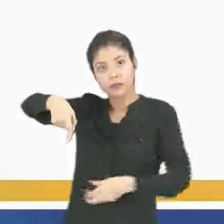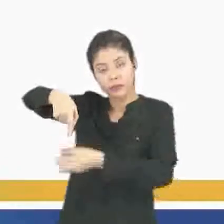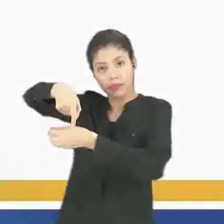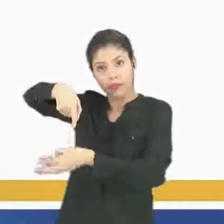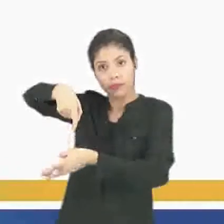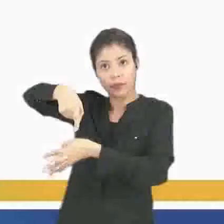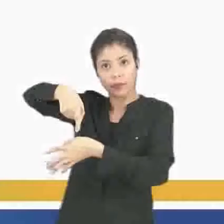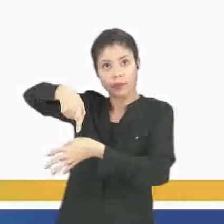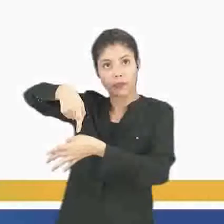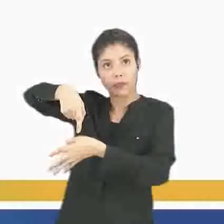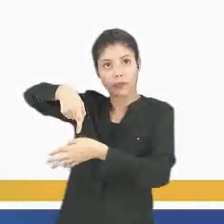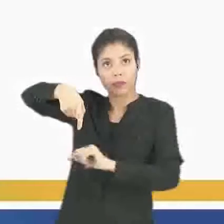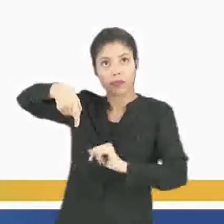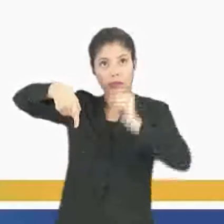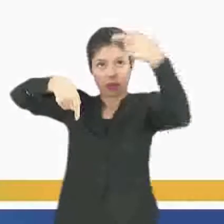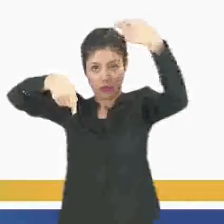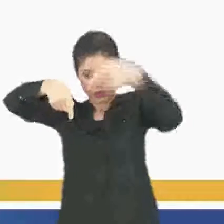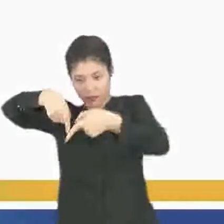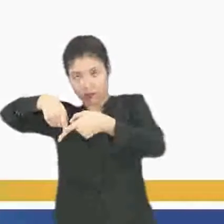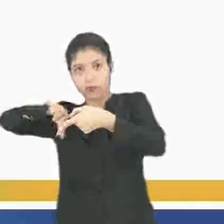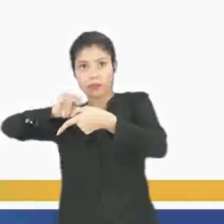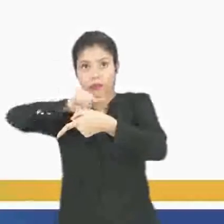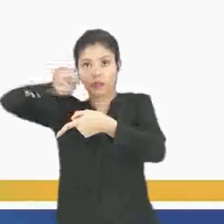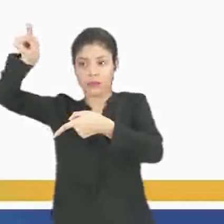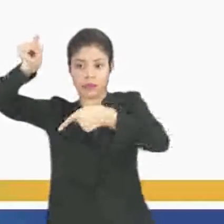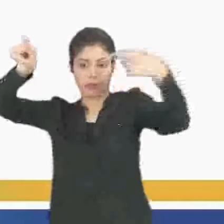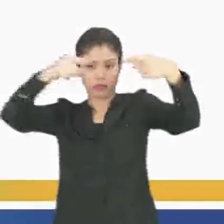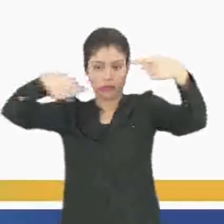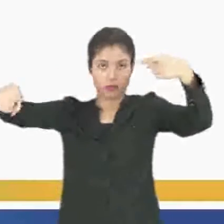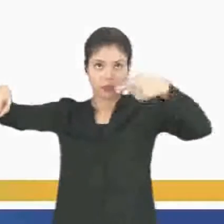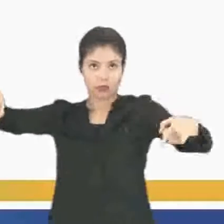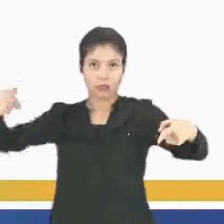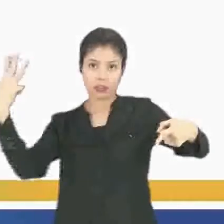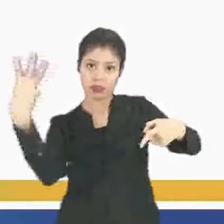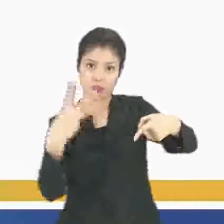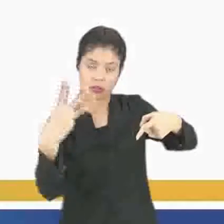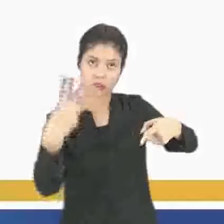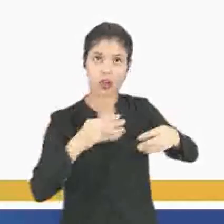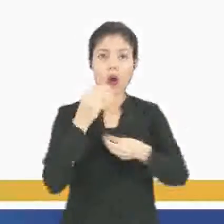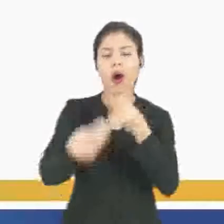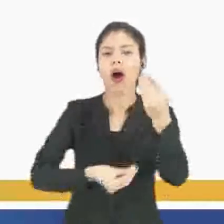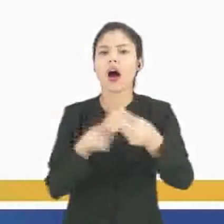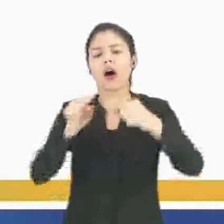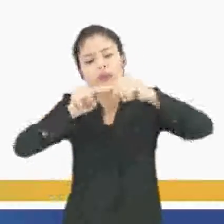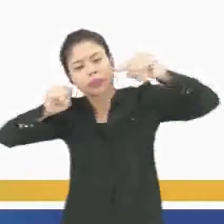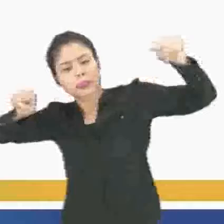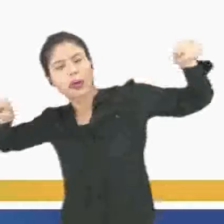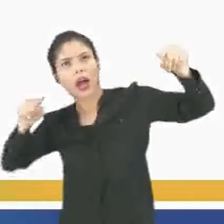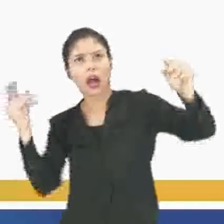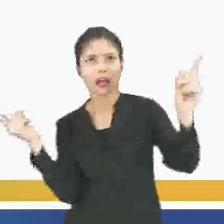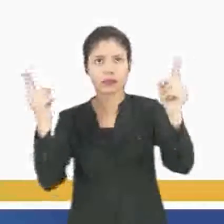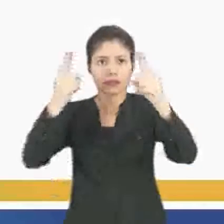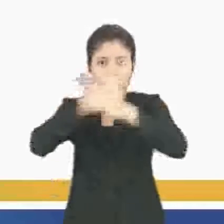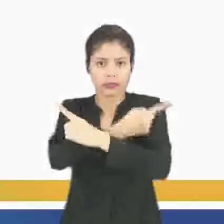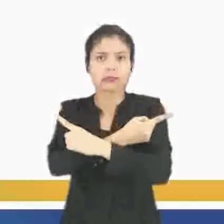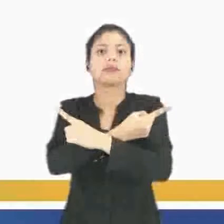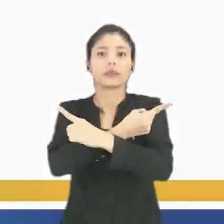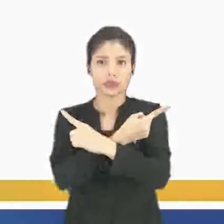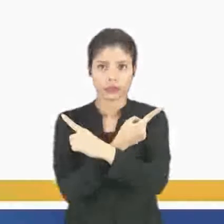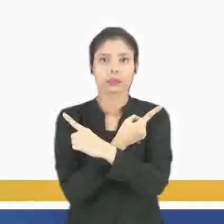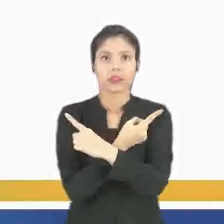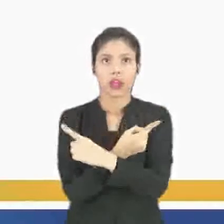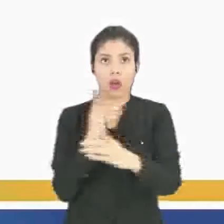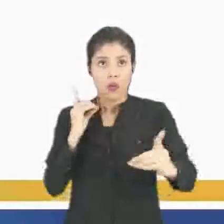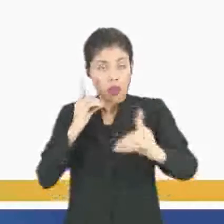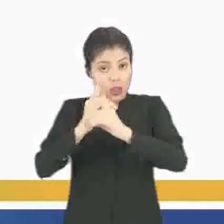oposto na metade. Então, aqui eu vou ter 3 medianas, tá? Simplesmente, como essas medianas vão se interceptar, então